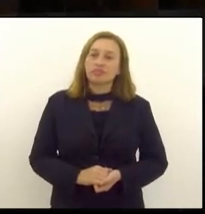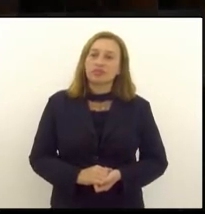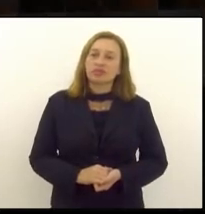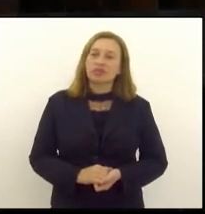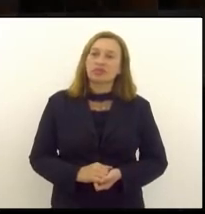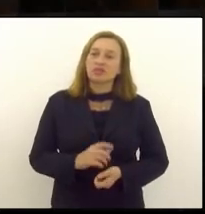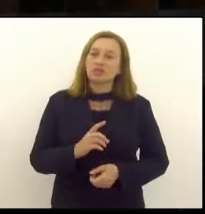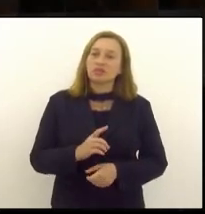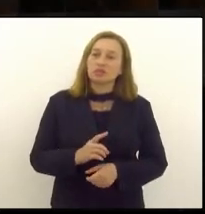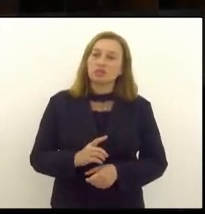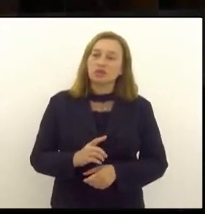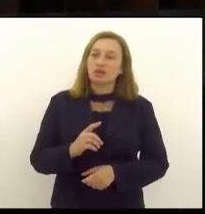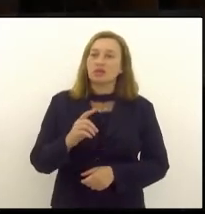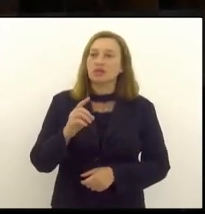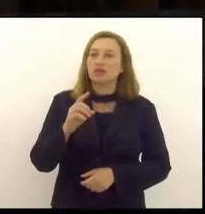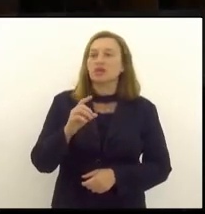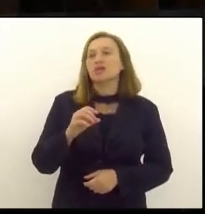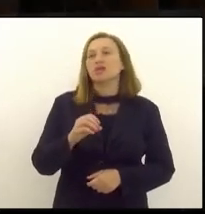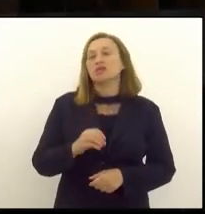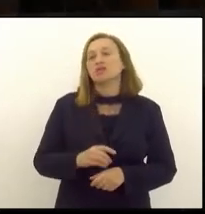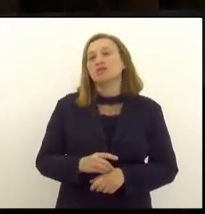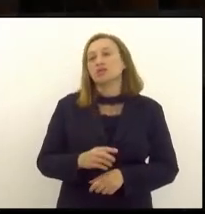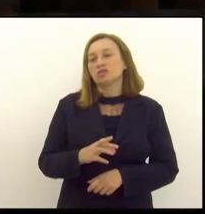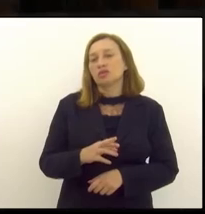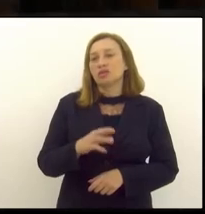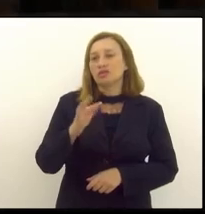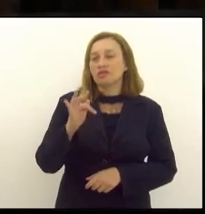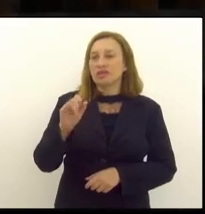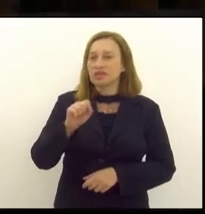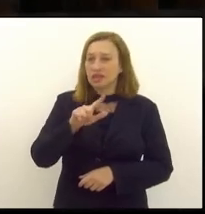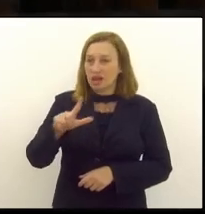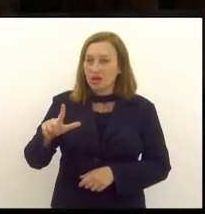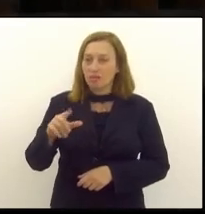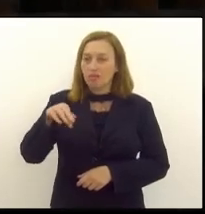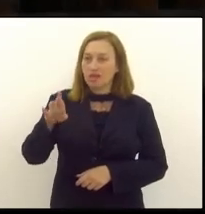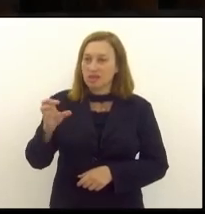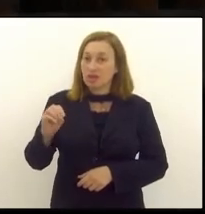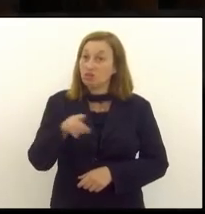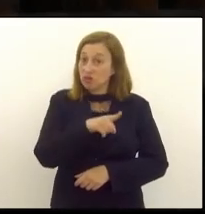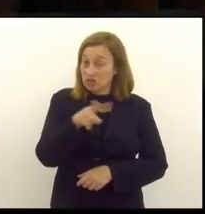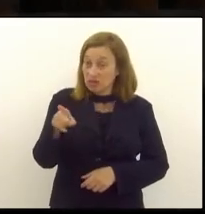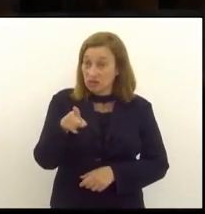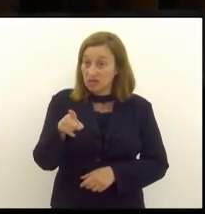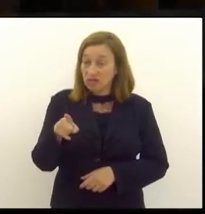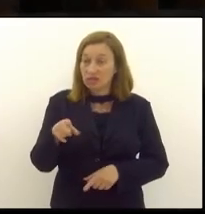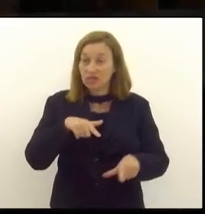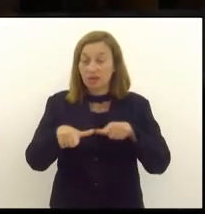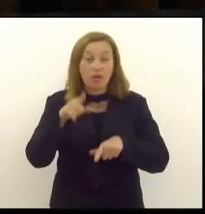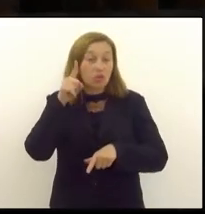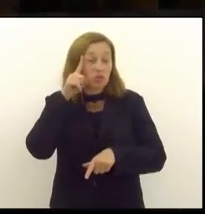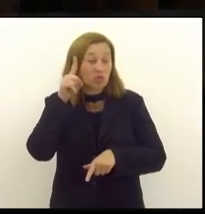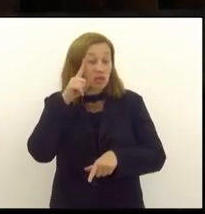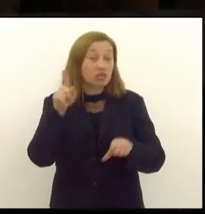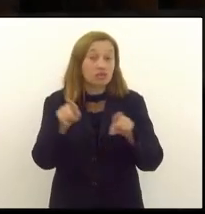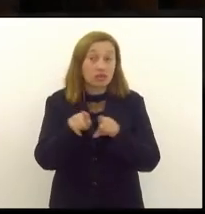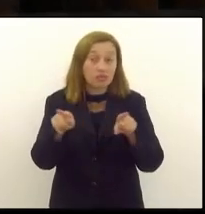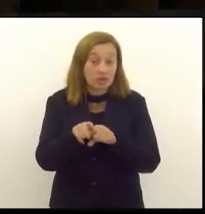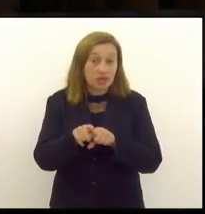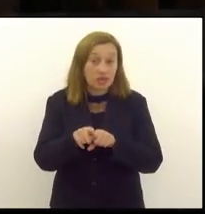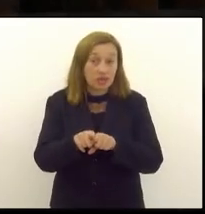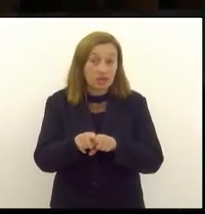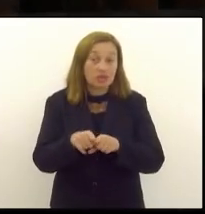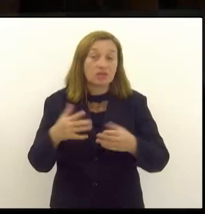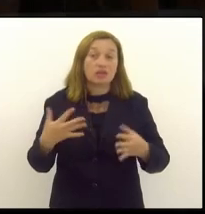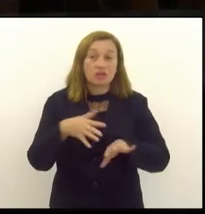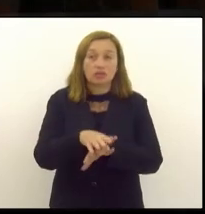fiscal Marcelo Antoniel, da Rede Incluir, que vocês que atuam cotidianamente também na causa da